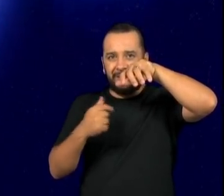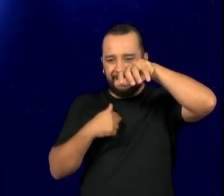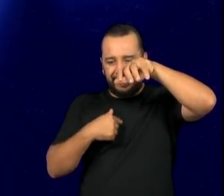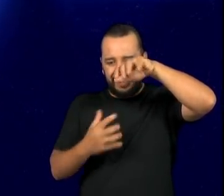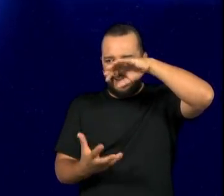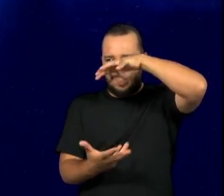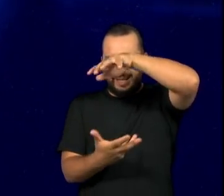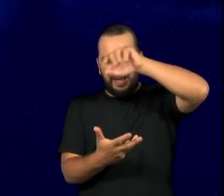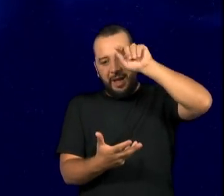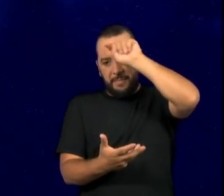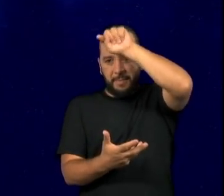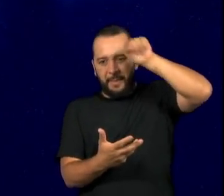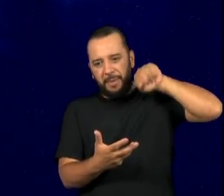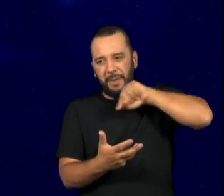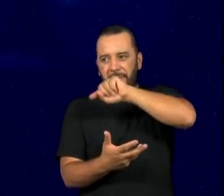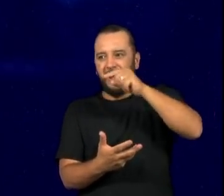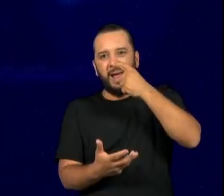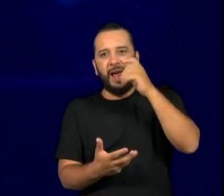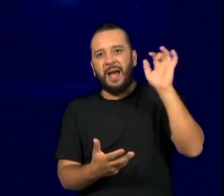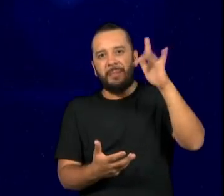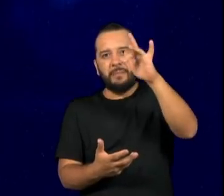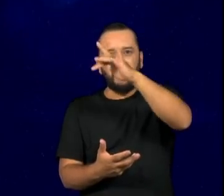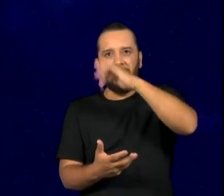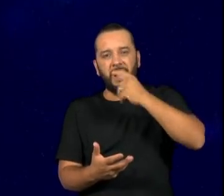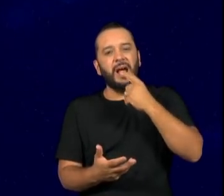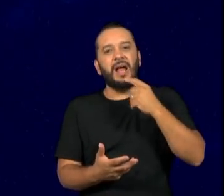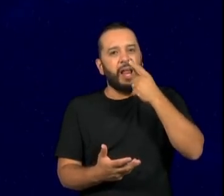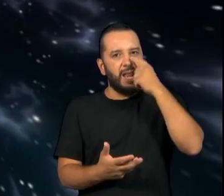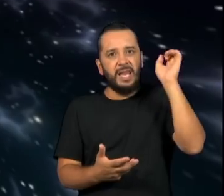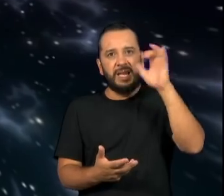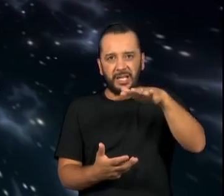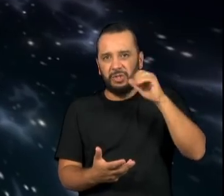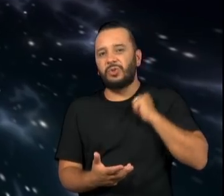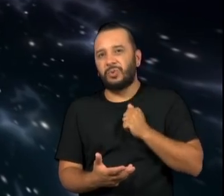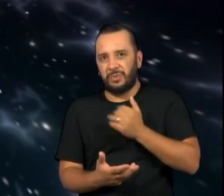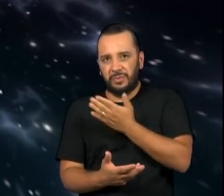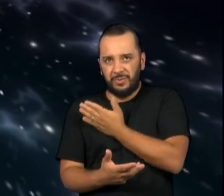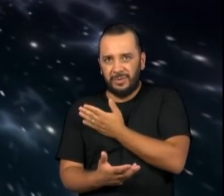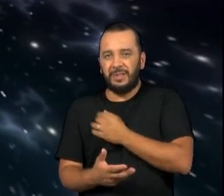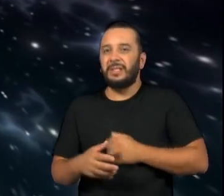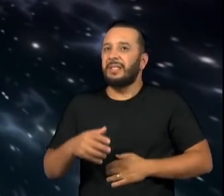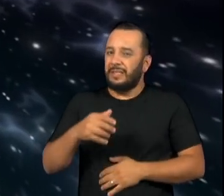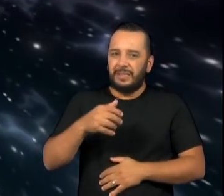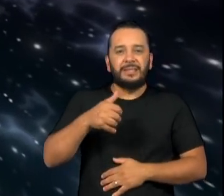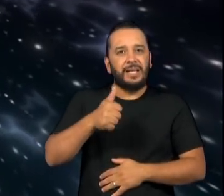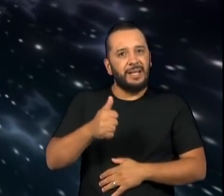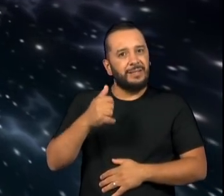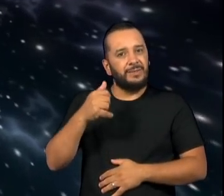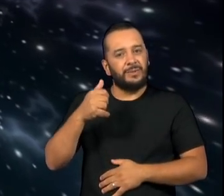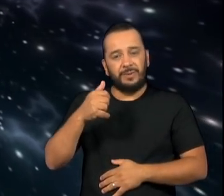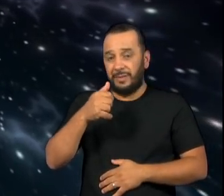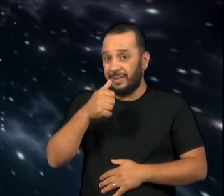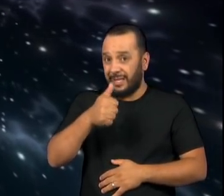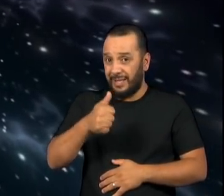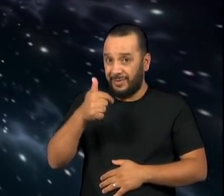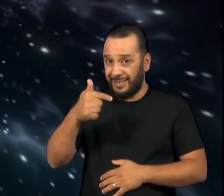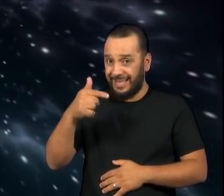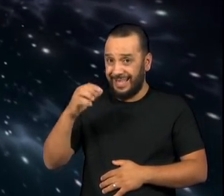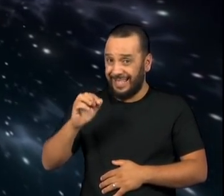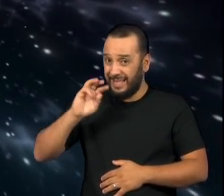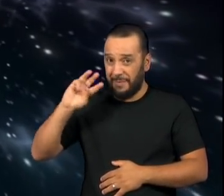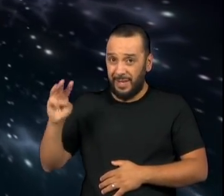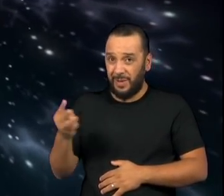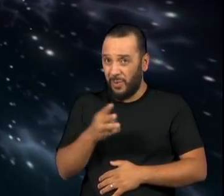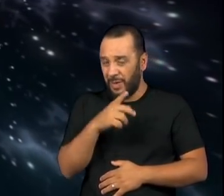não de poeira, gelo e rochas, como os anéis de Saturno. Cerca de 170 milhões de pedaços de